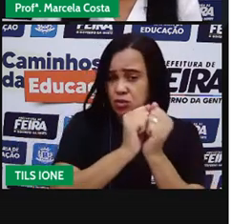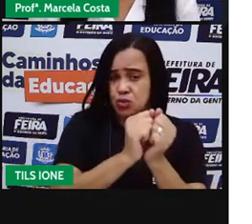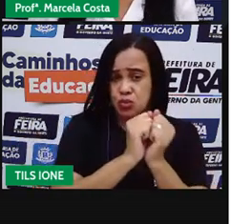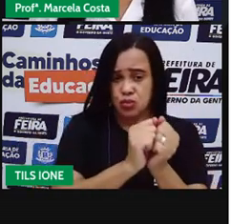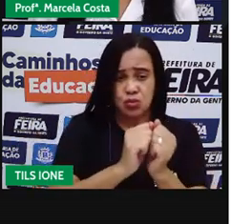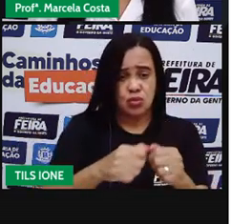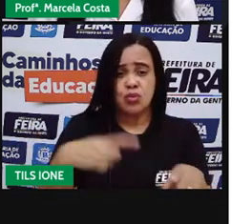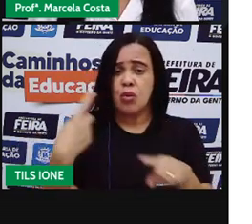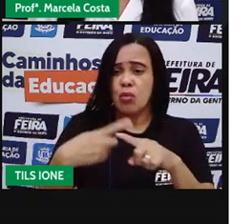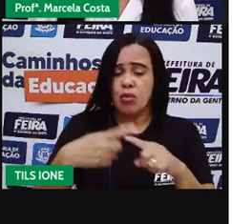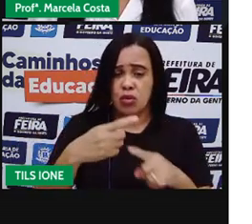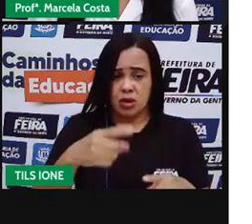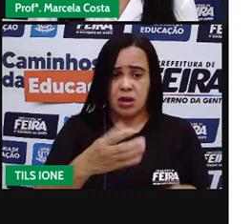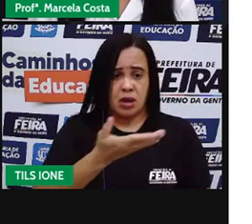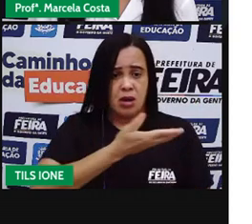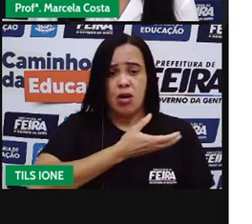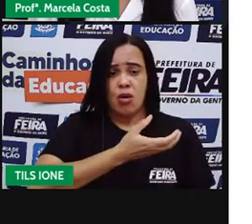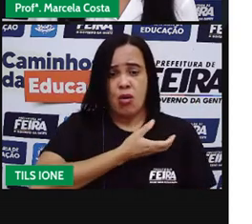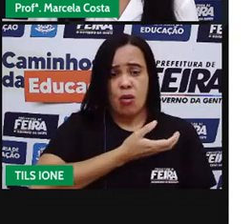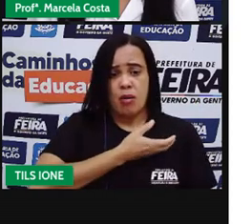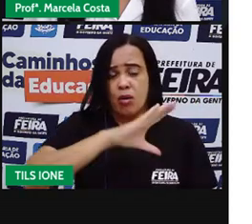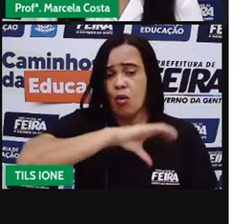diferente?